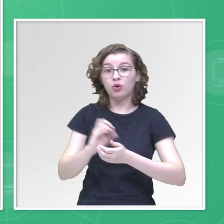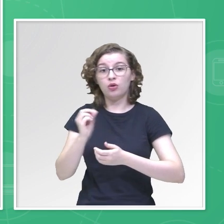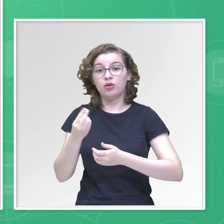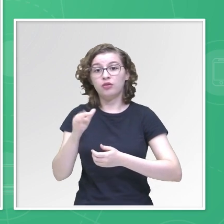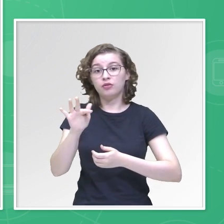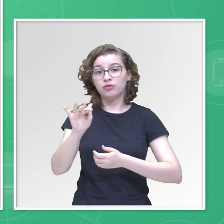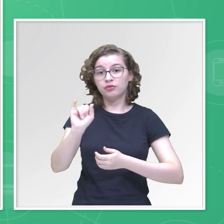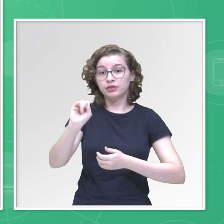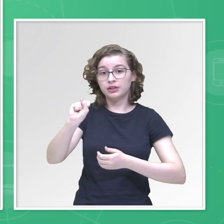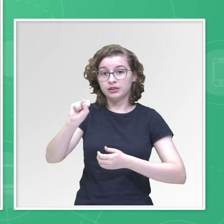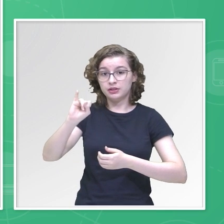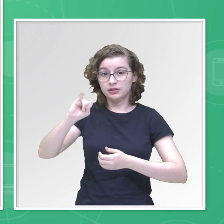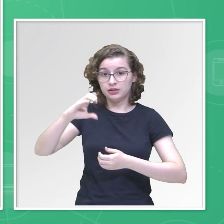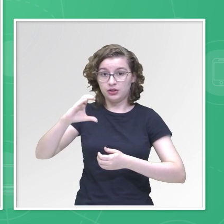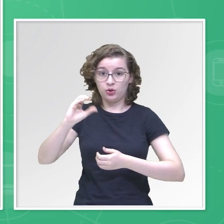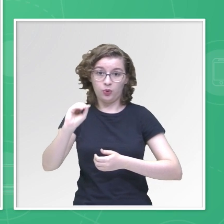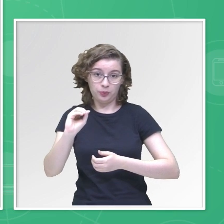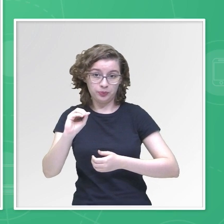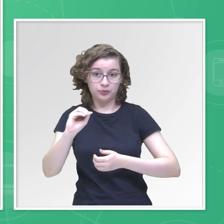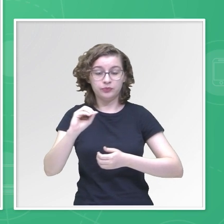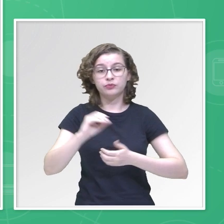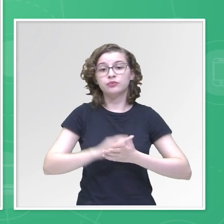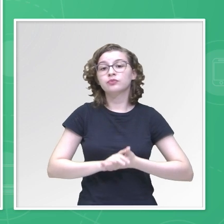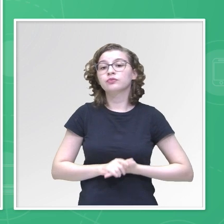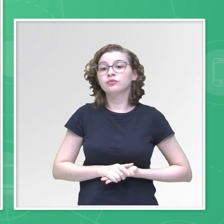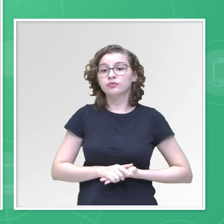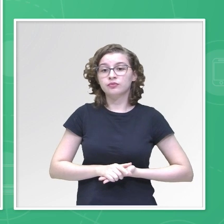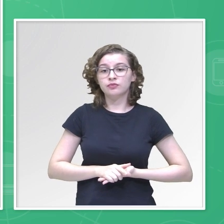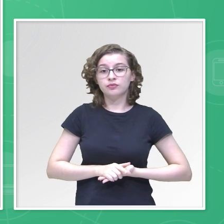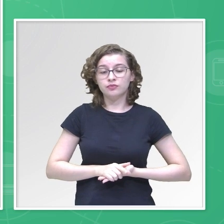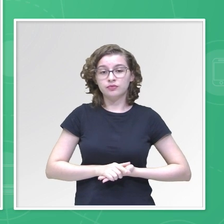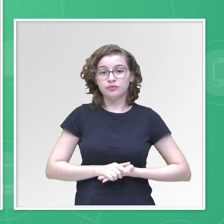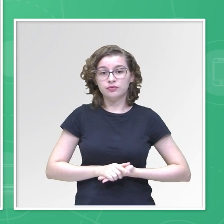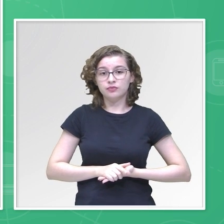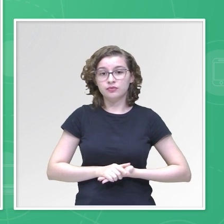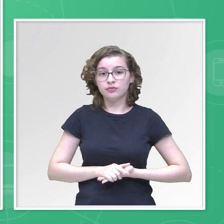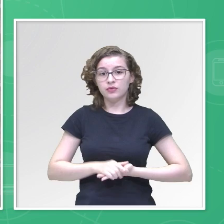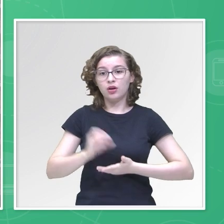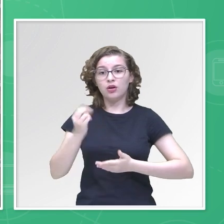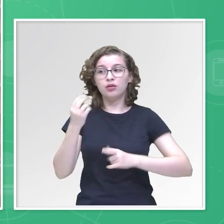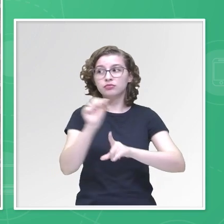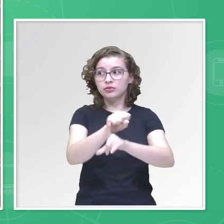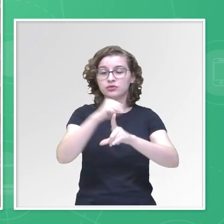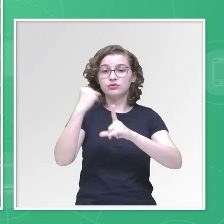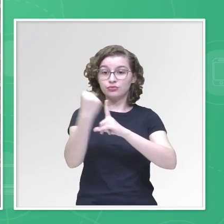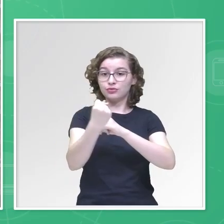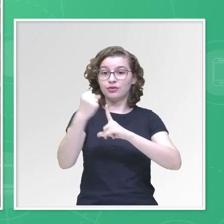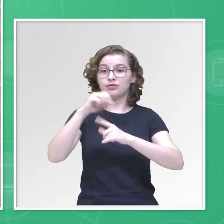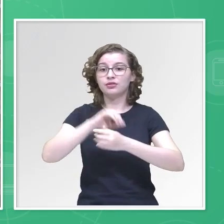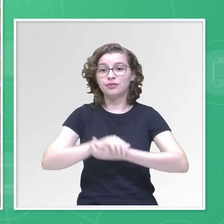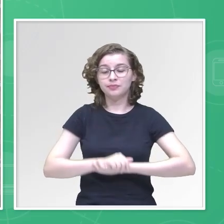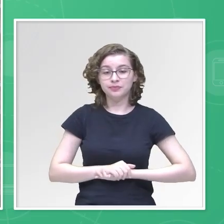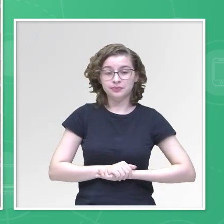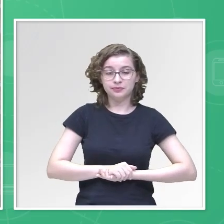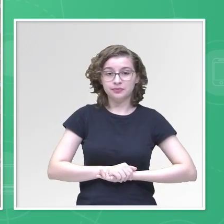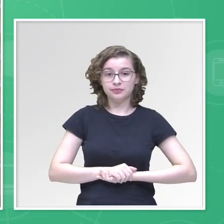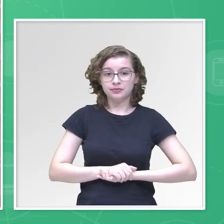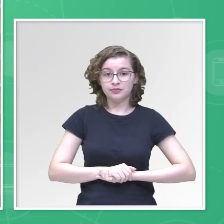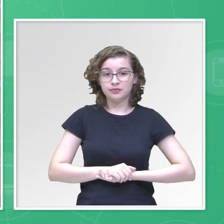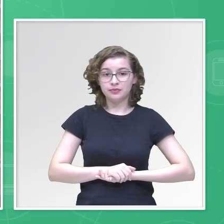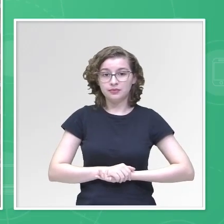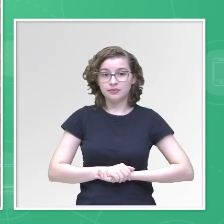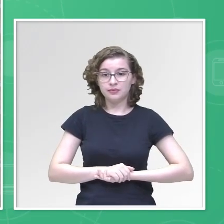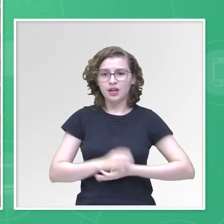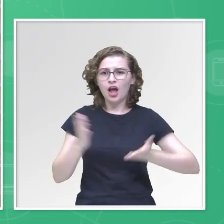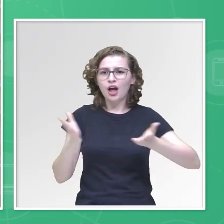temporal lugar ou um ambiente psicológico o ambiente social muito bem agora nós